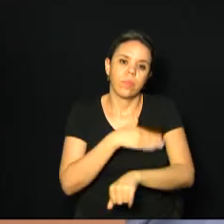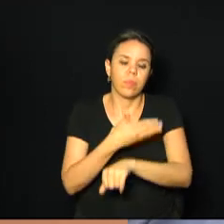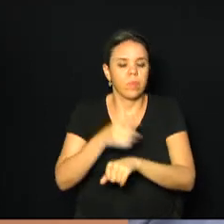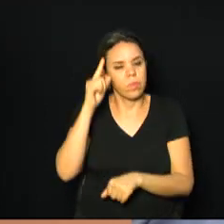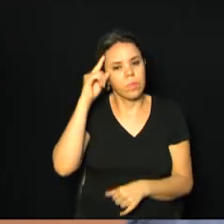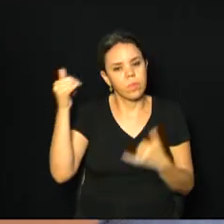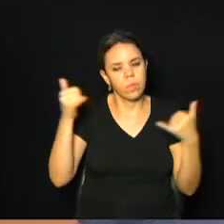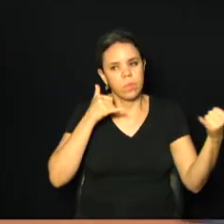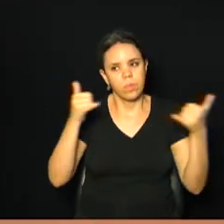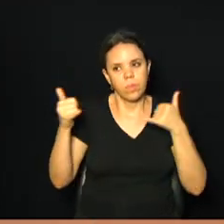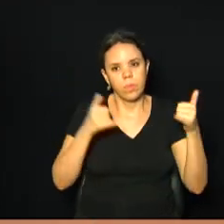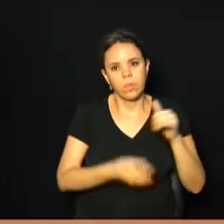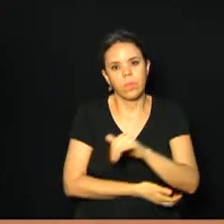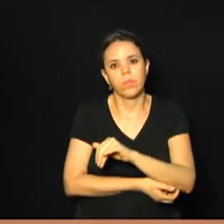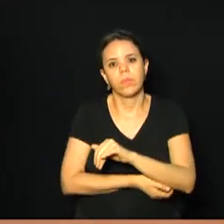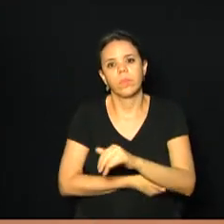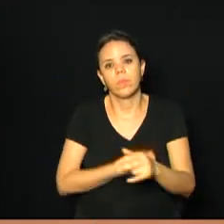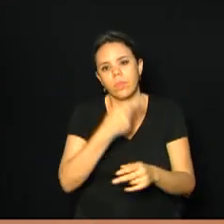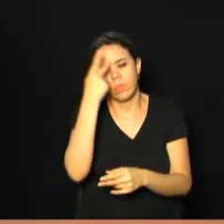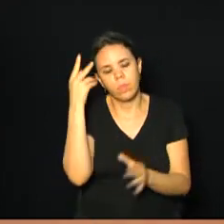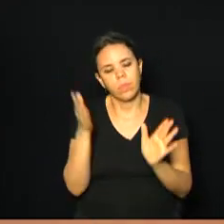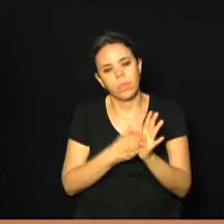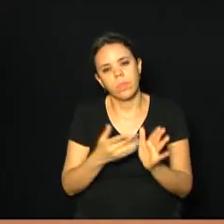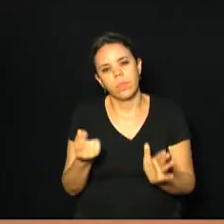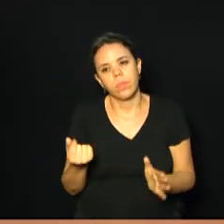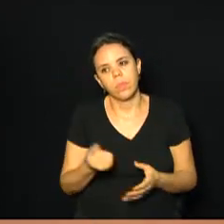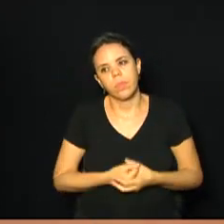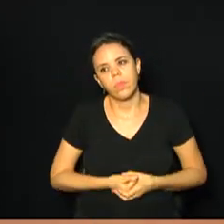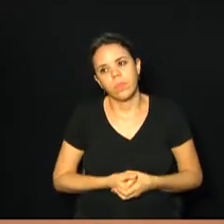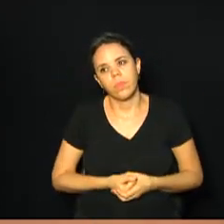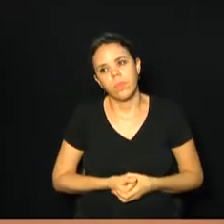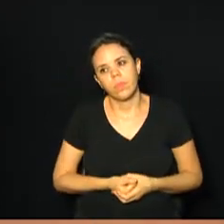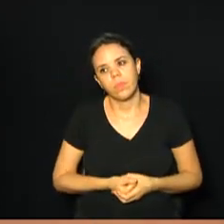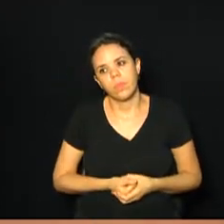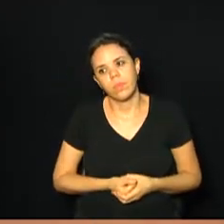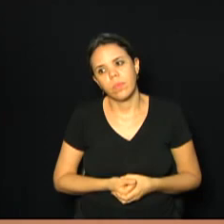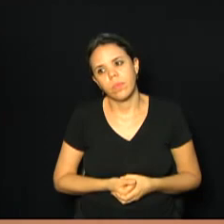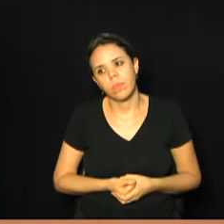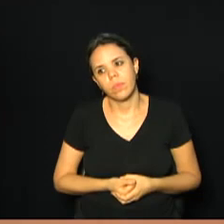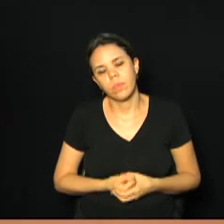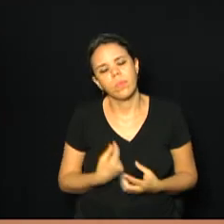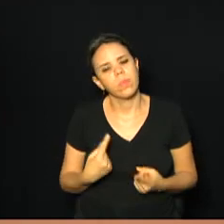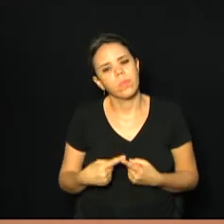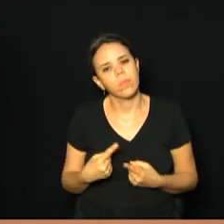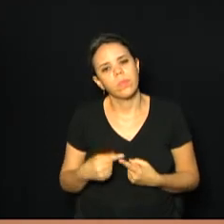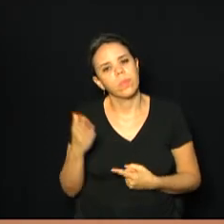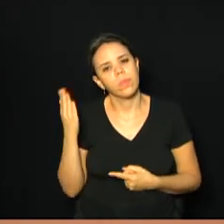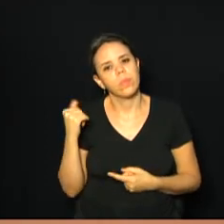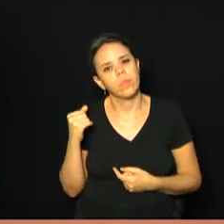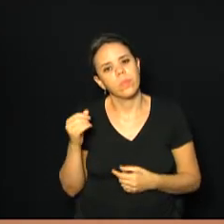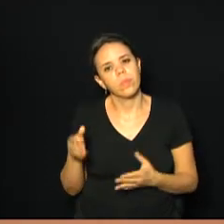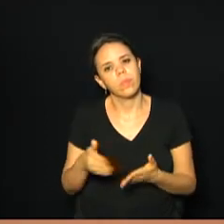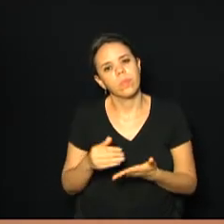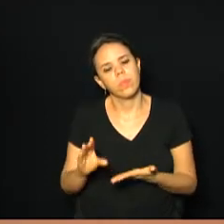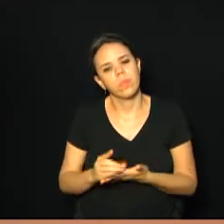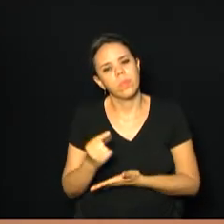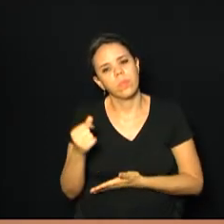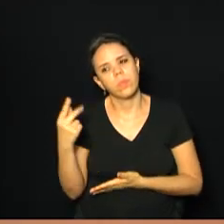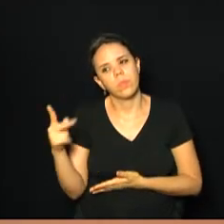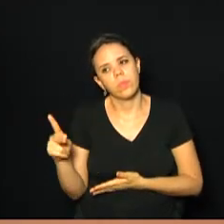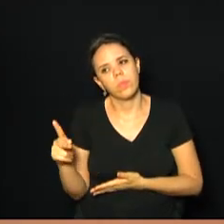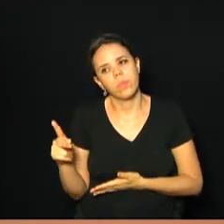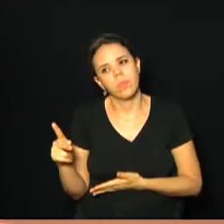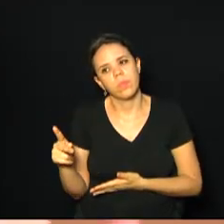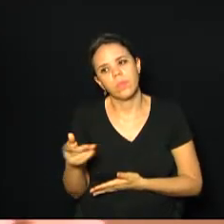tocando o telefone, pessoa oferecendo dinheiro para eles, porque sabe que emprestando para eles é uma